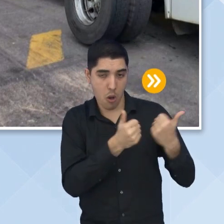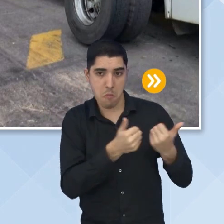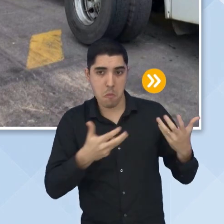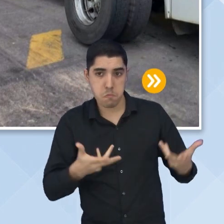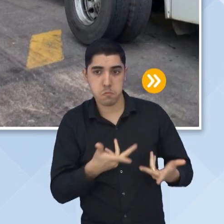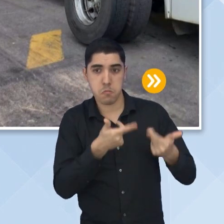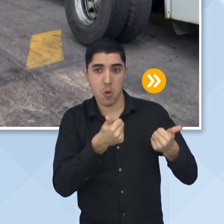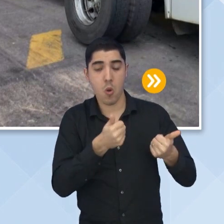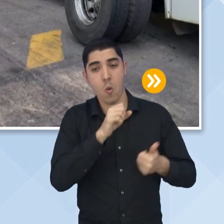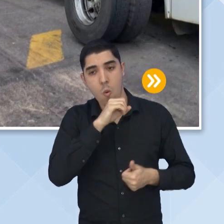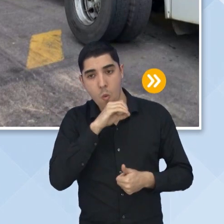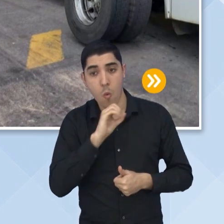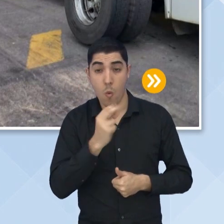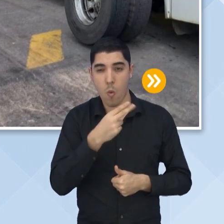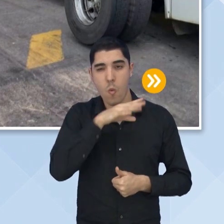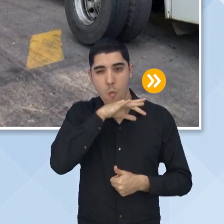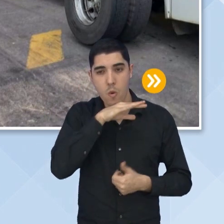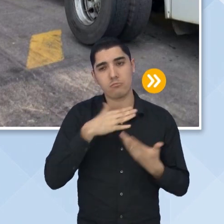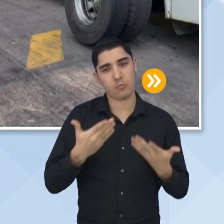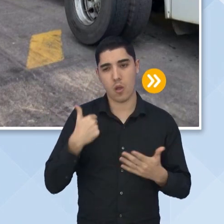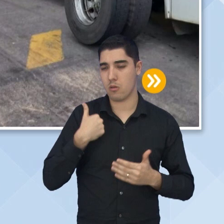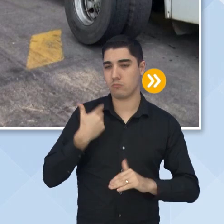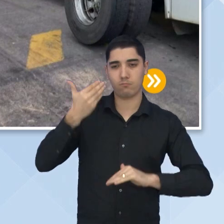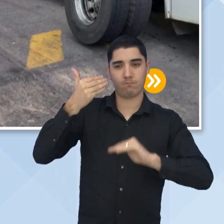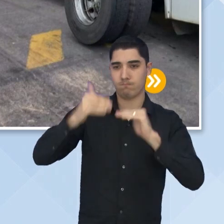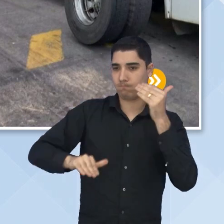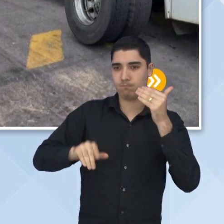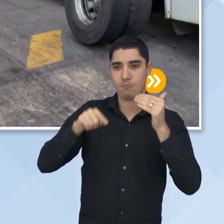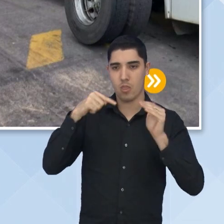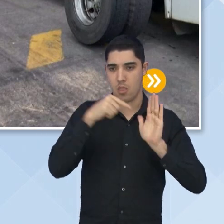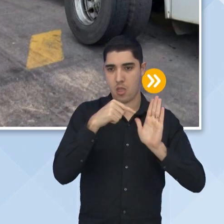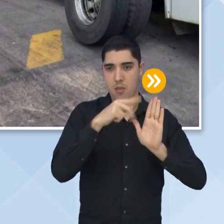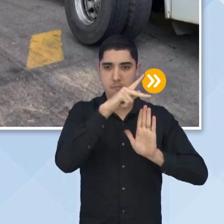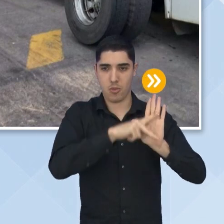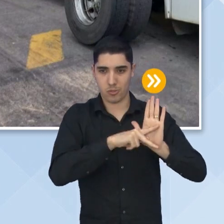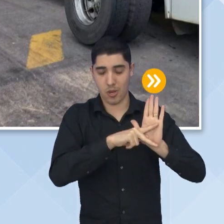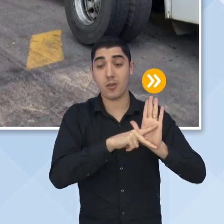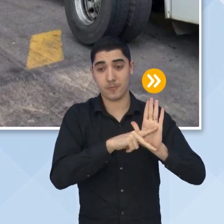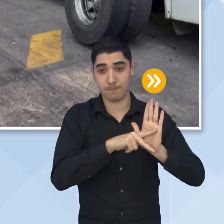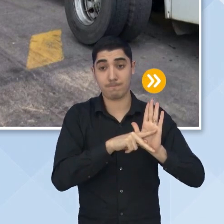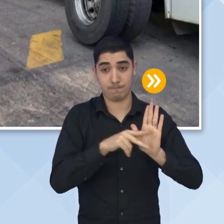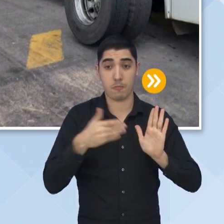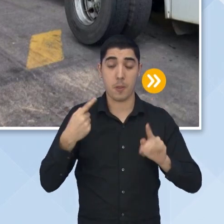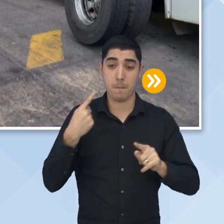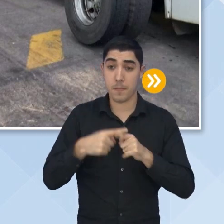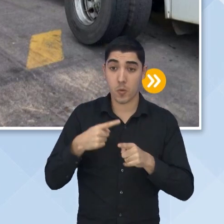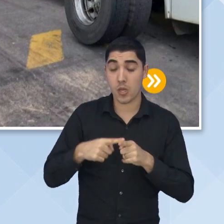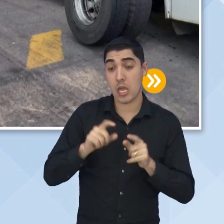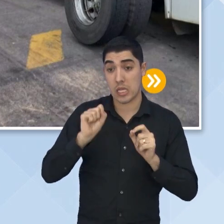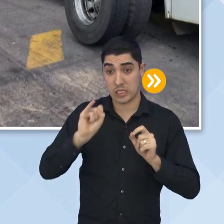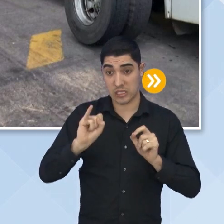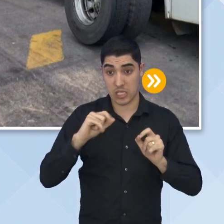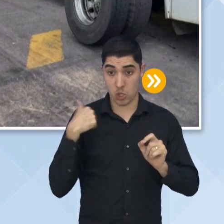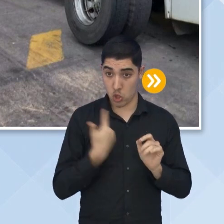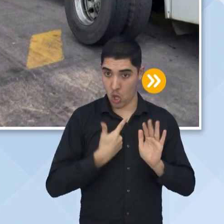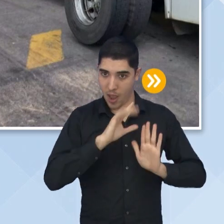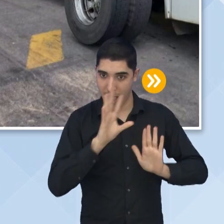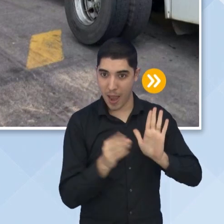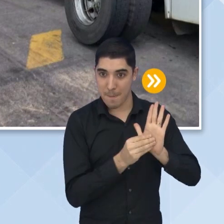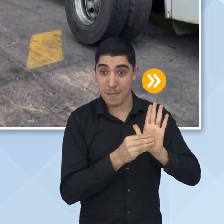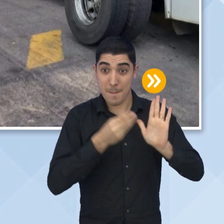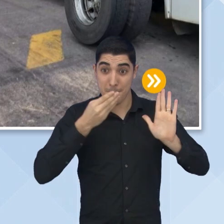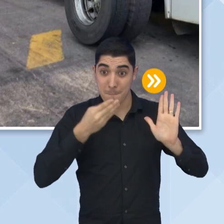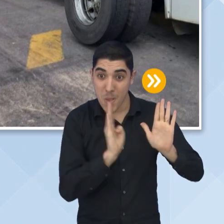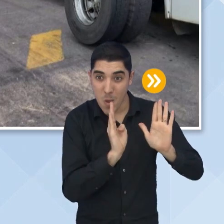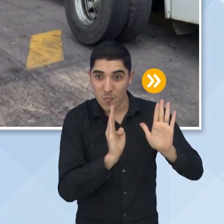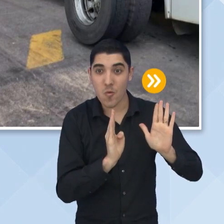nossos usuários. Nós vamos votar contra esse projeto, até porque se a nossa emenda tivesse sido aprovada,